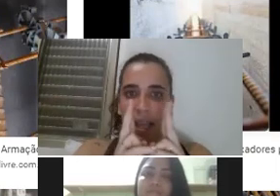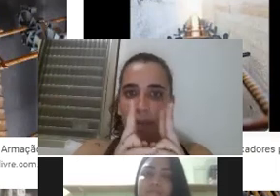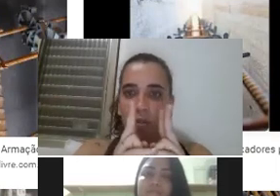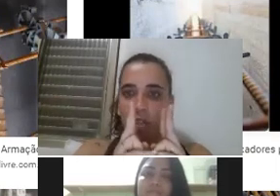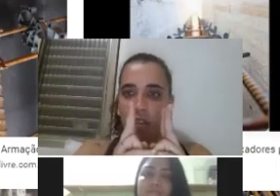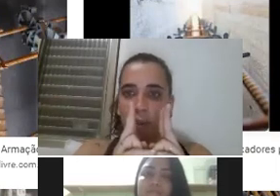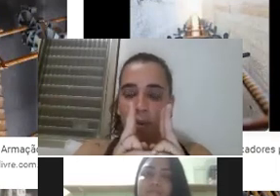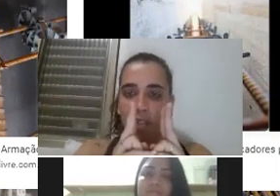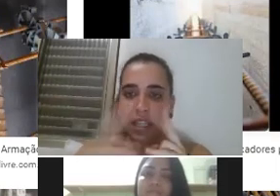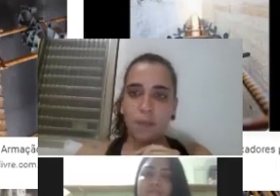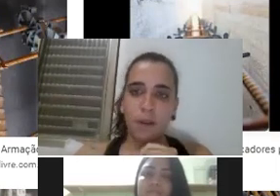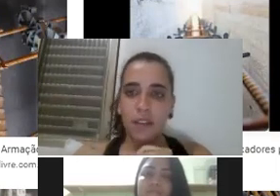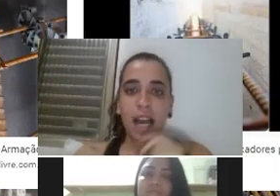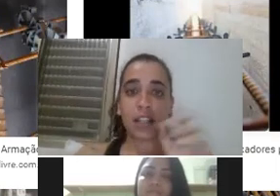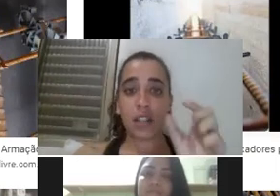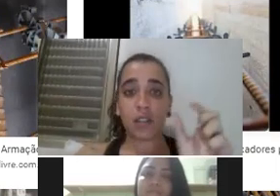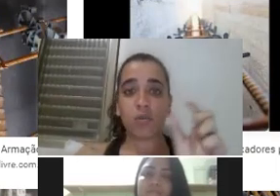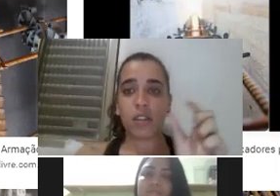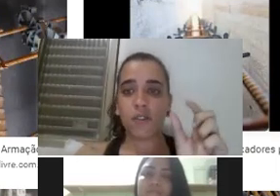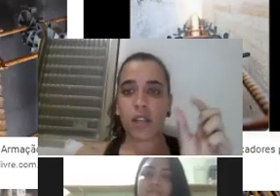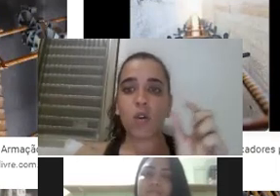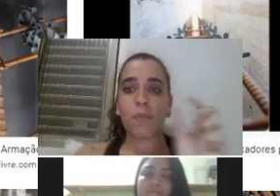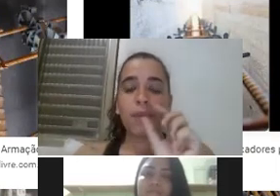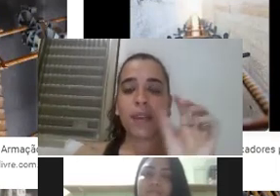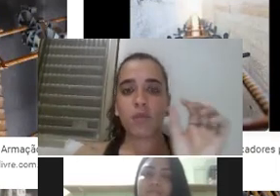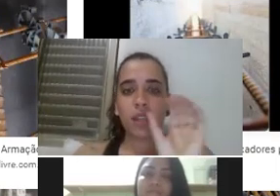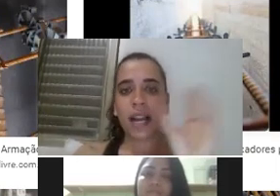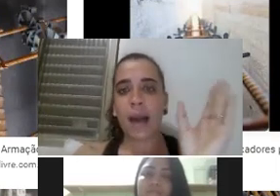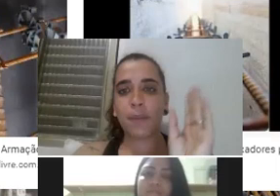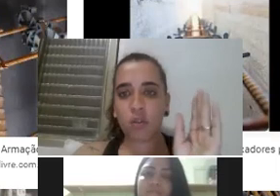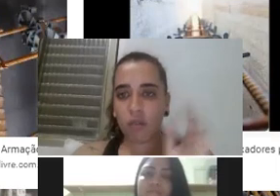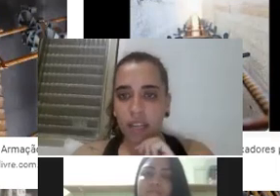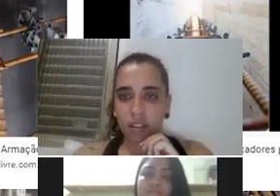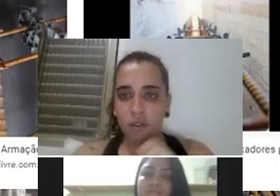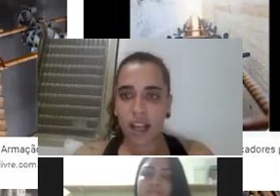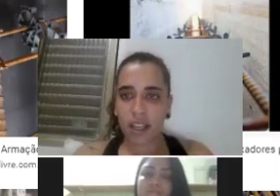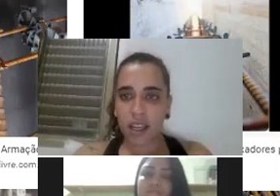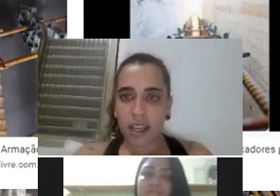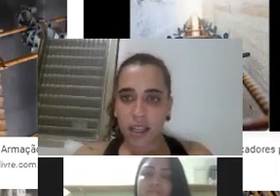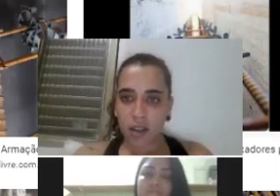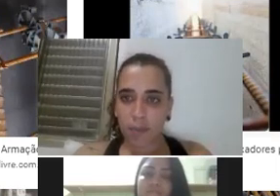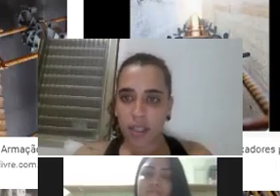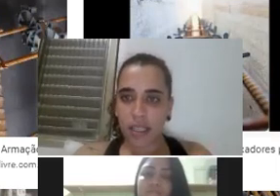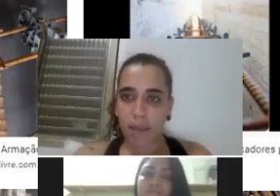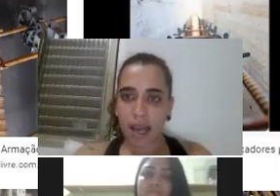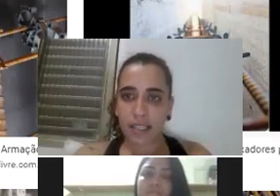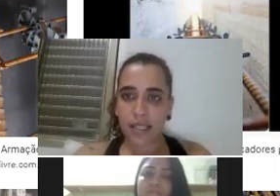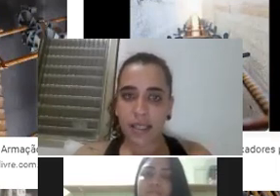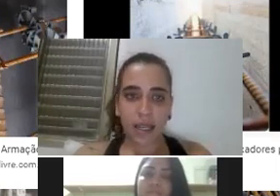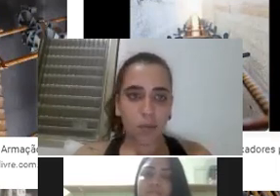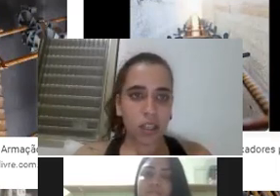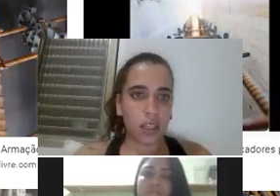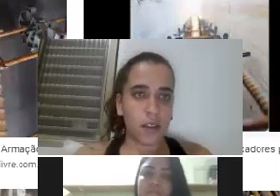ficar exatamente onde ele foi projetado para ficar, inclusive com esse cobrimento, essa capa de concreto que eu falei. Então, é por isso que amarra